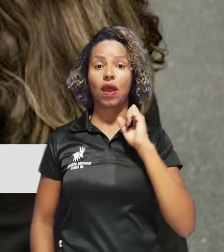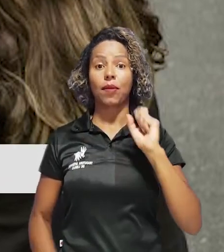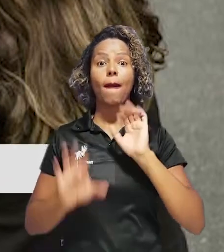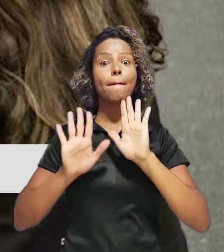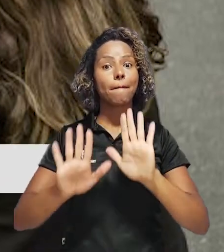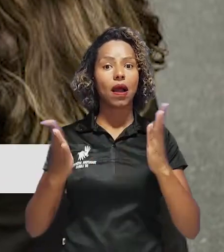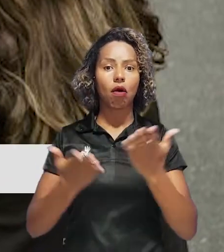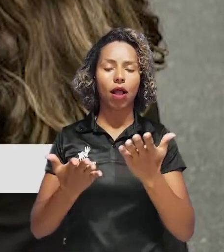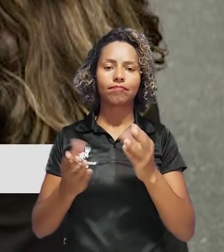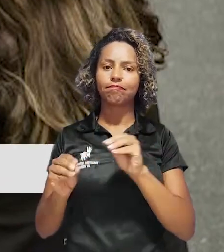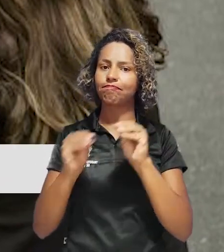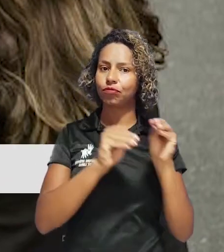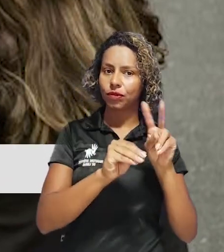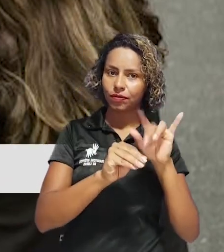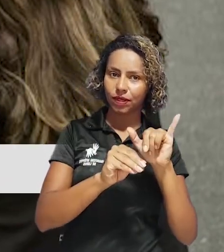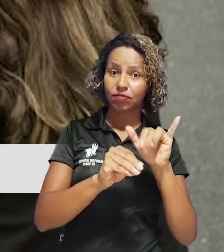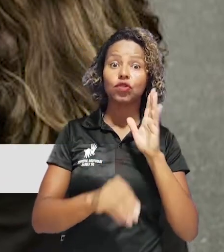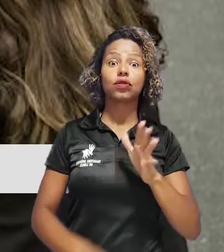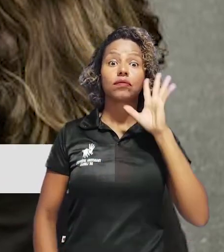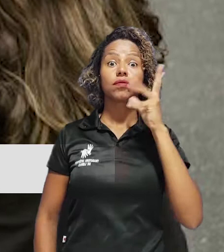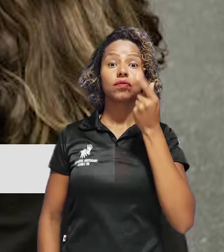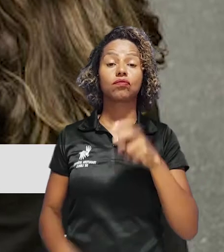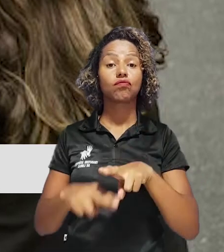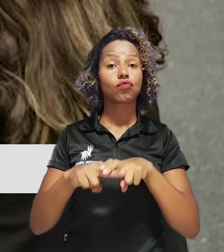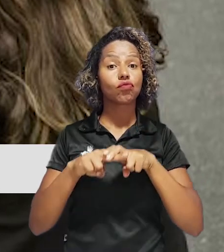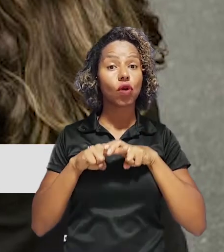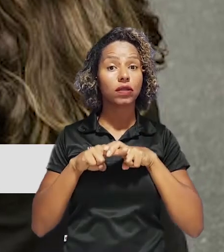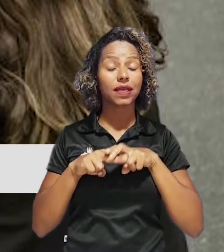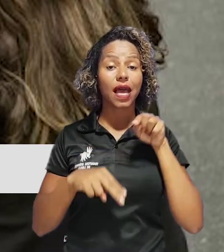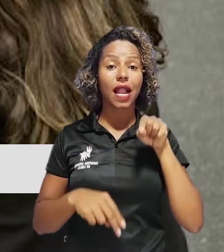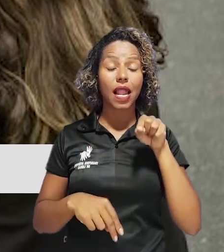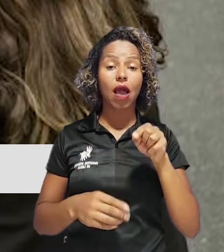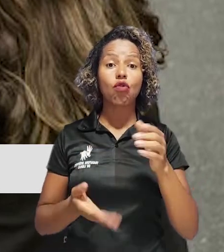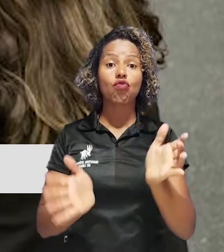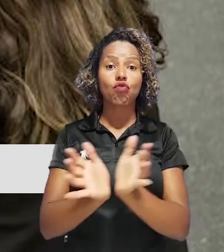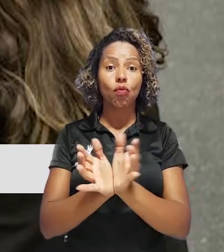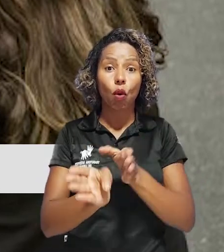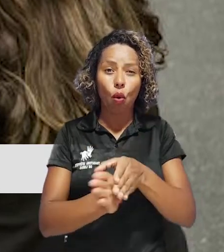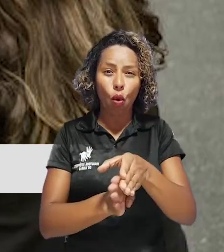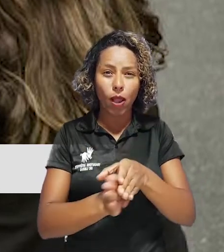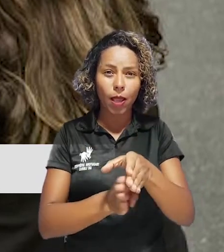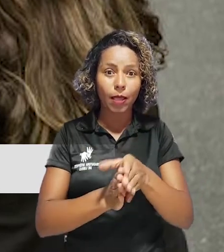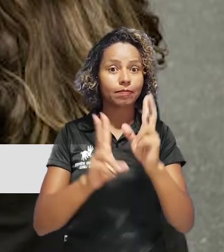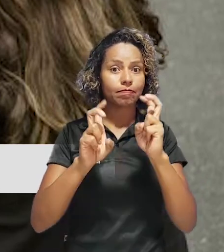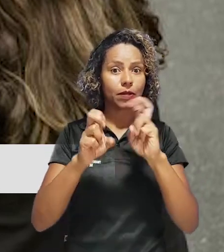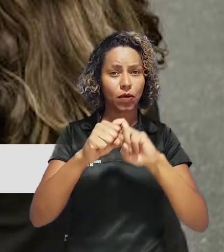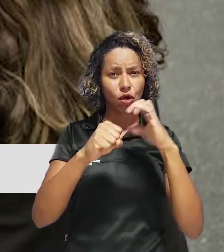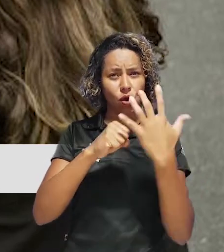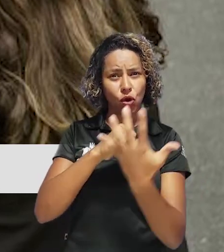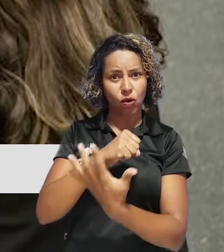após ouvir as recomendações do comitê de monitoramento e orientação de condutas da UFJF